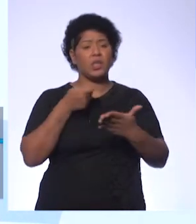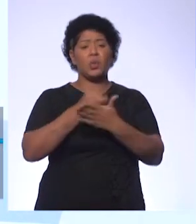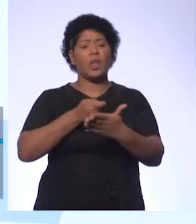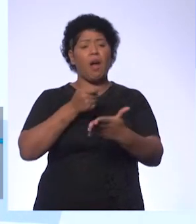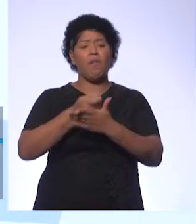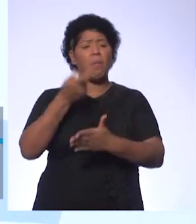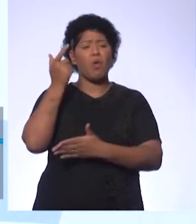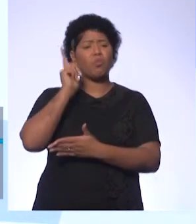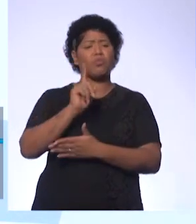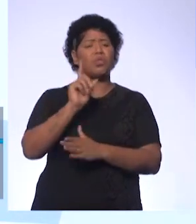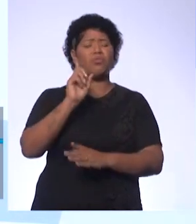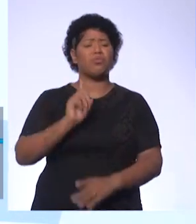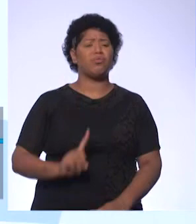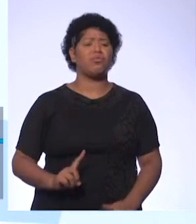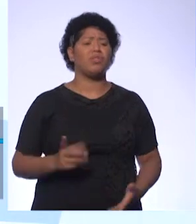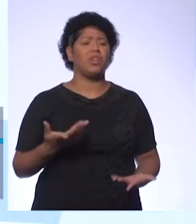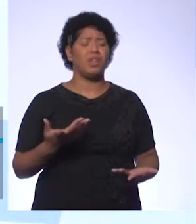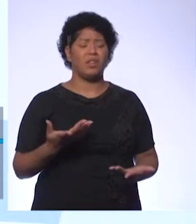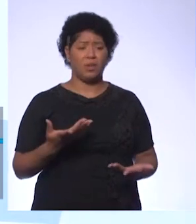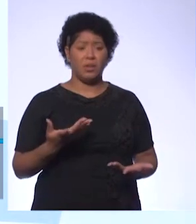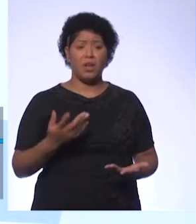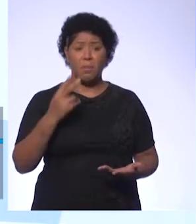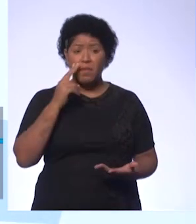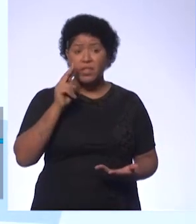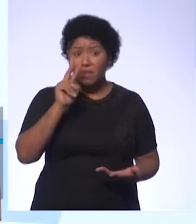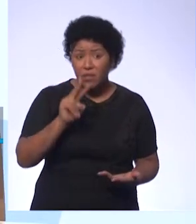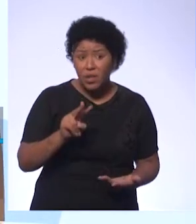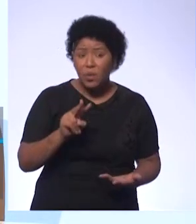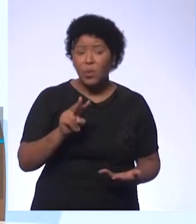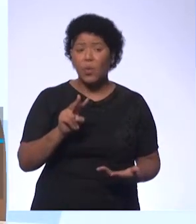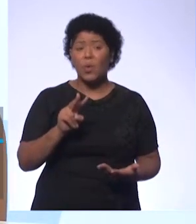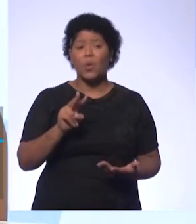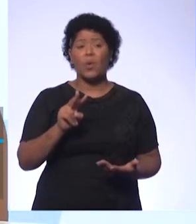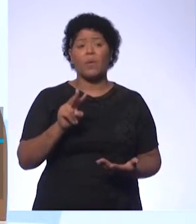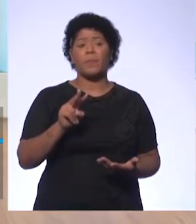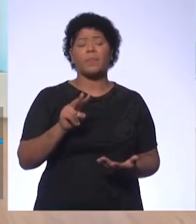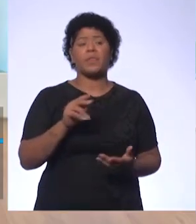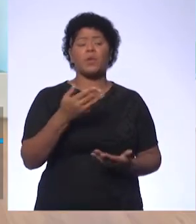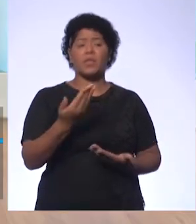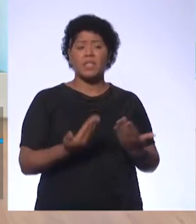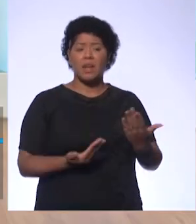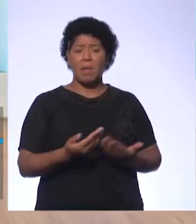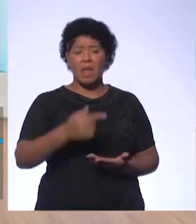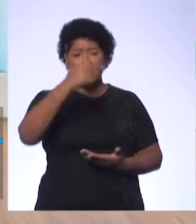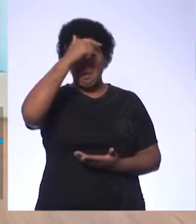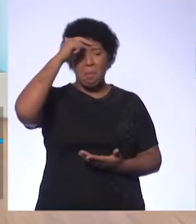trabalhador como o produto, com o produto do seu trabalho. Porque, assim, a partir do